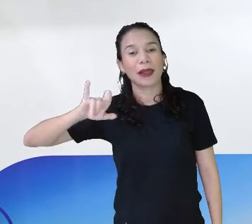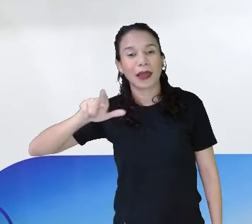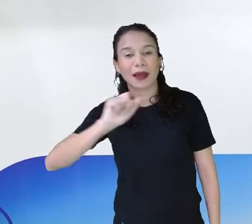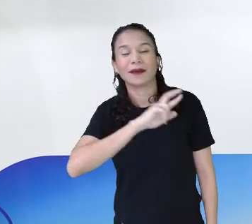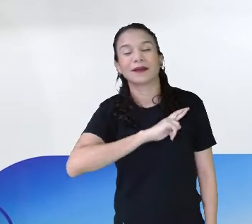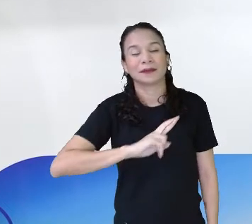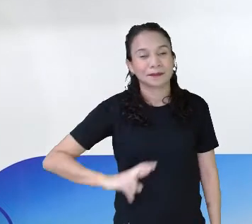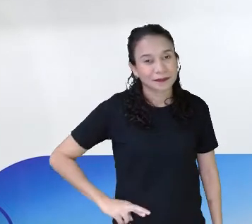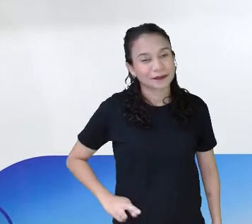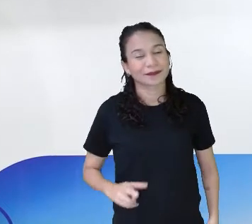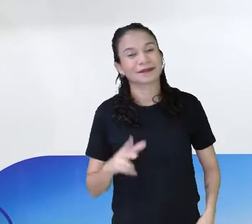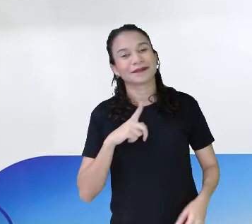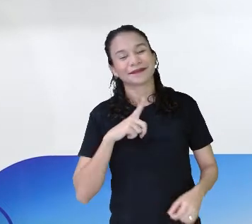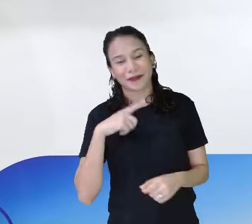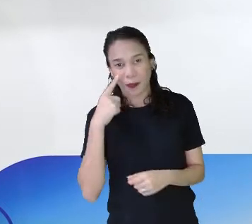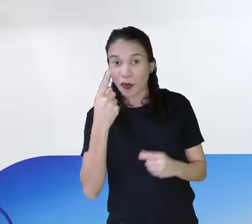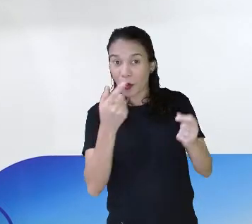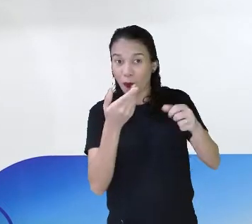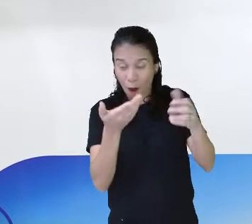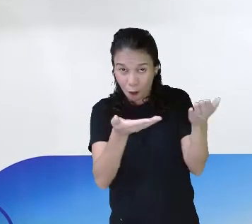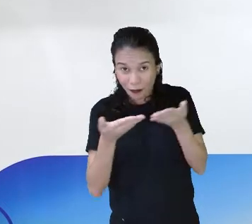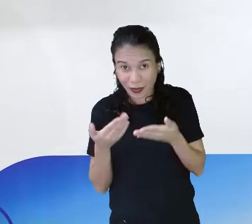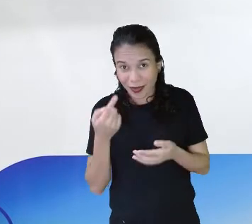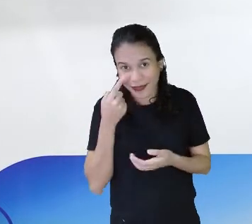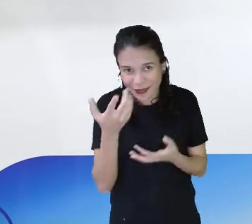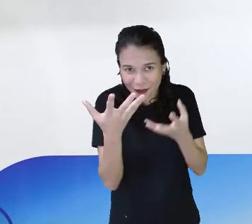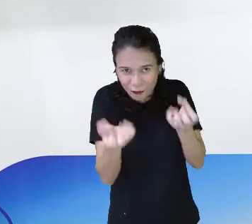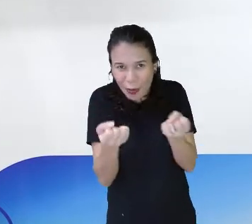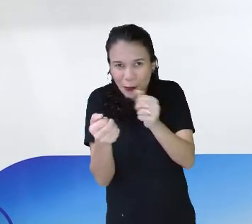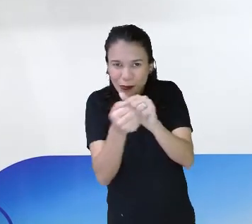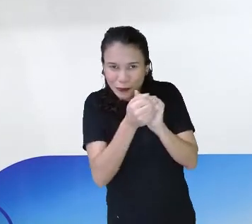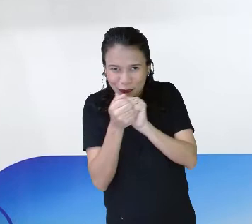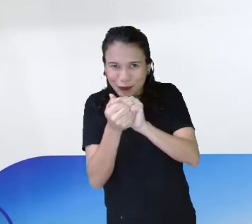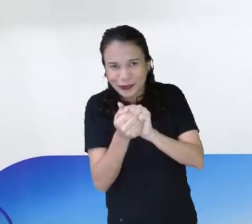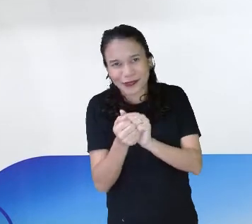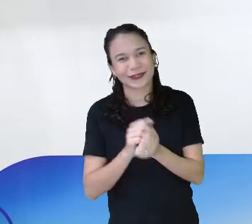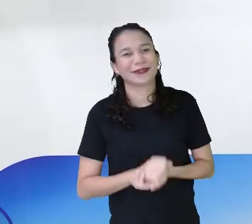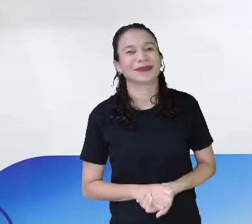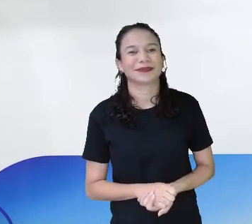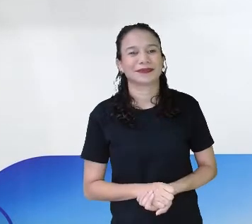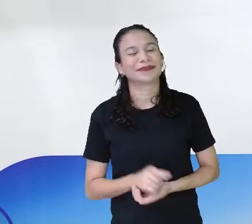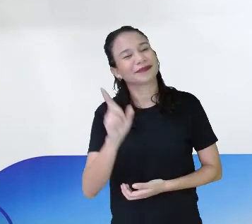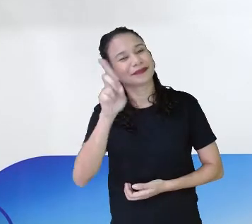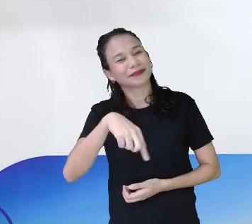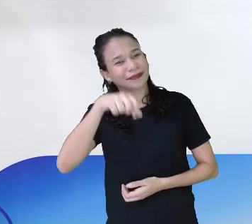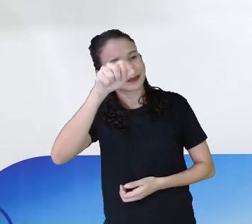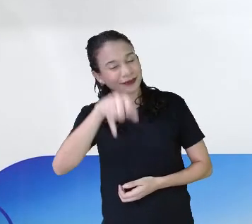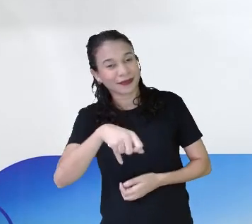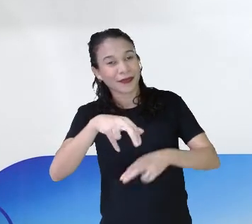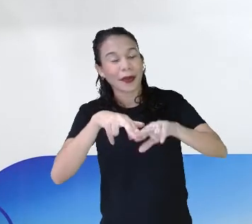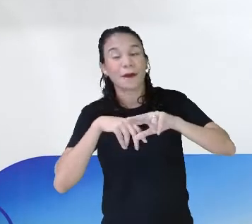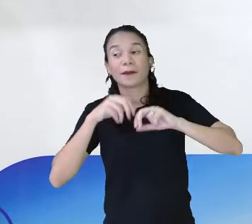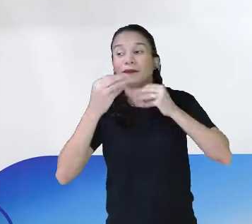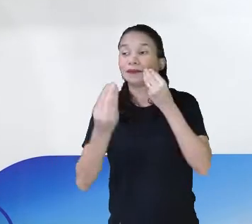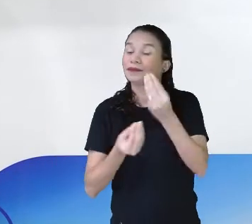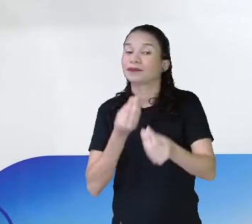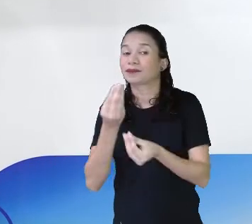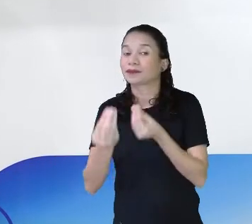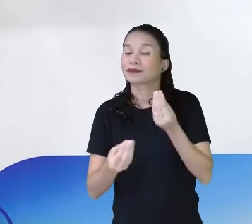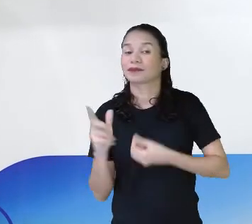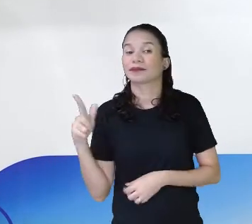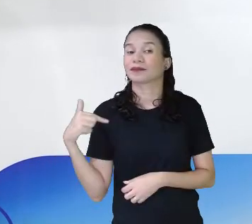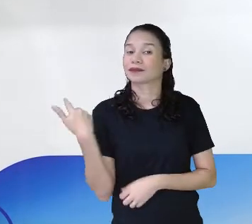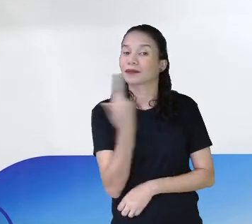e eu já estou fazendo e convidando vocês também. Vamos fazer esse passeio por lá? É isso aí. E para isso, a gente